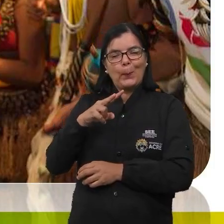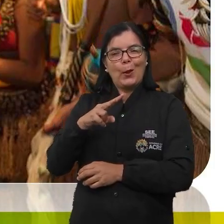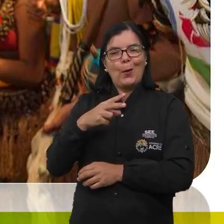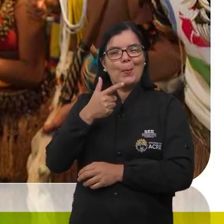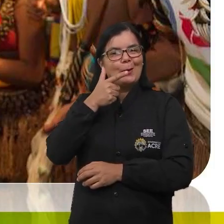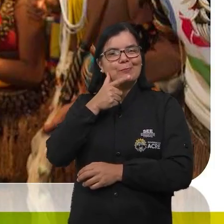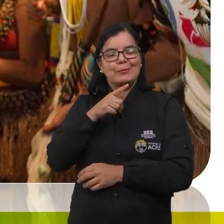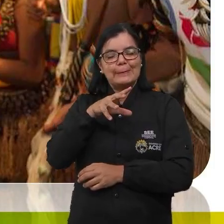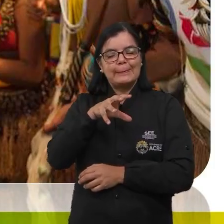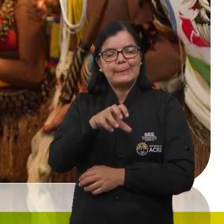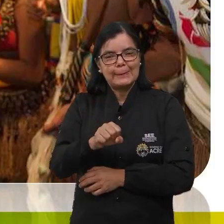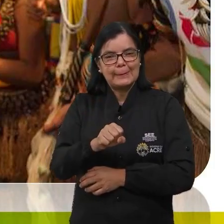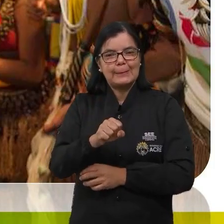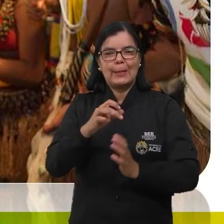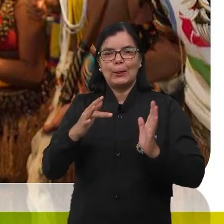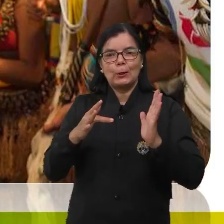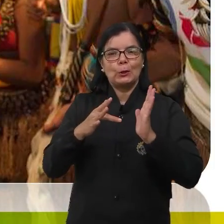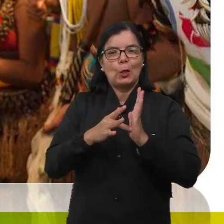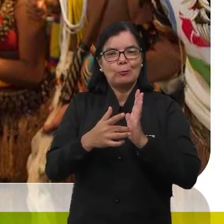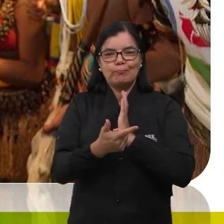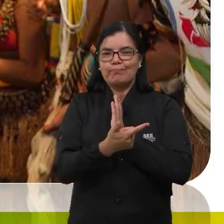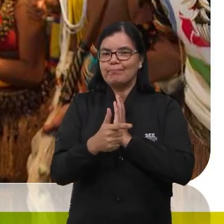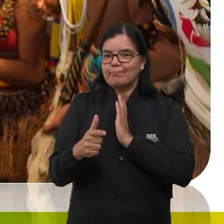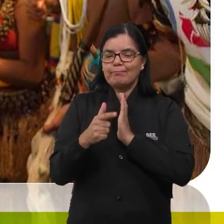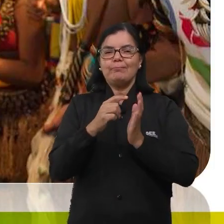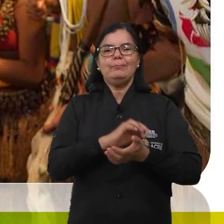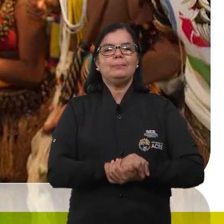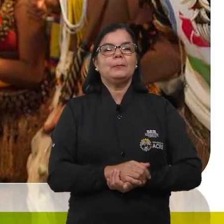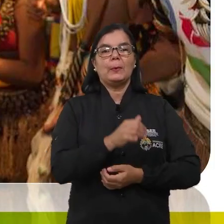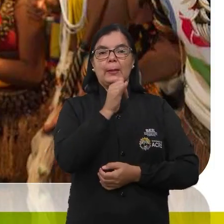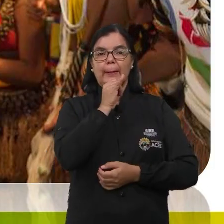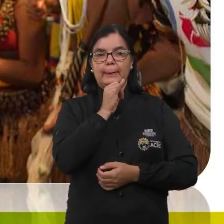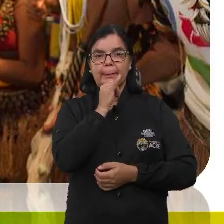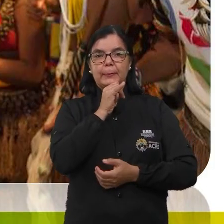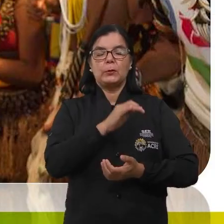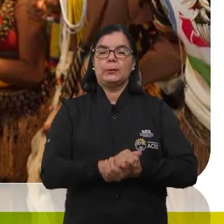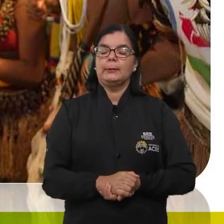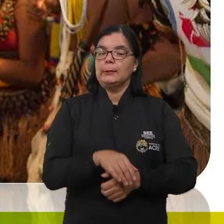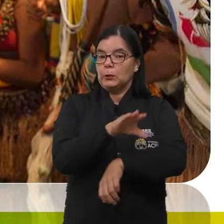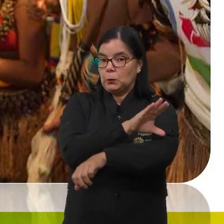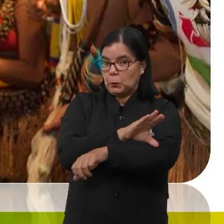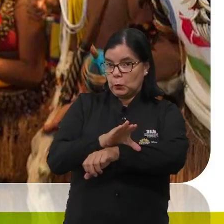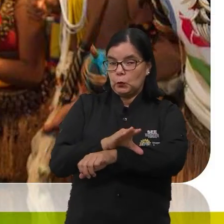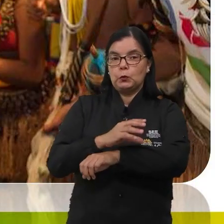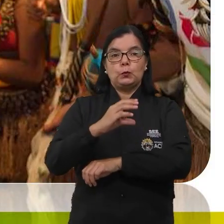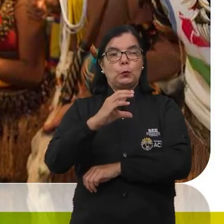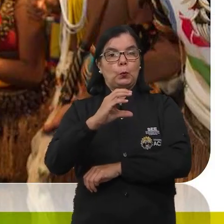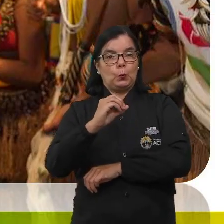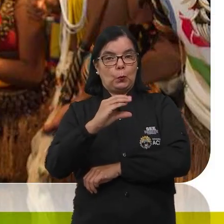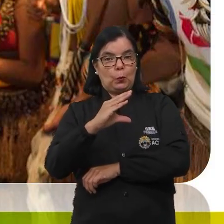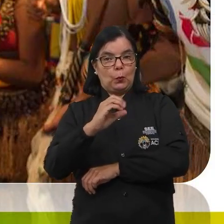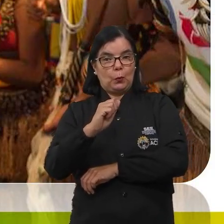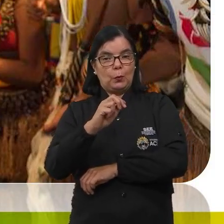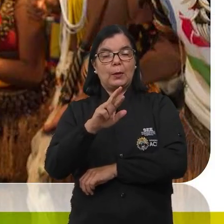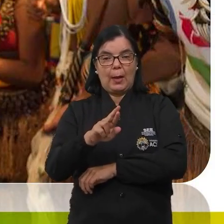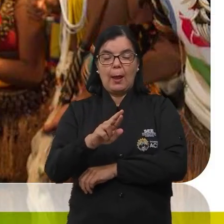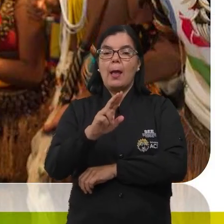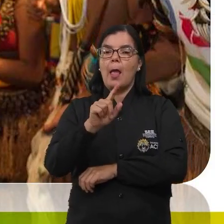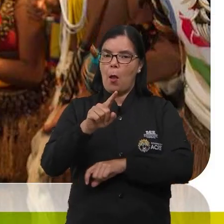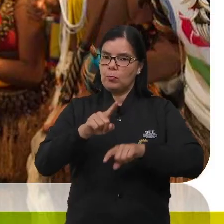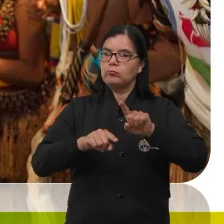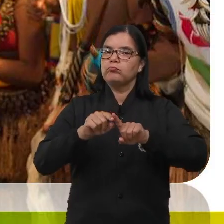não consegue tocar. Então, por exemplo, dessas culturas, um cocá, que é um